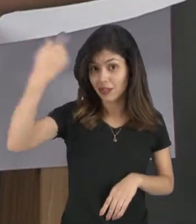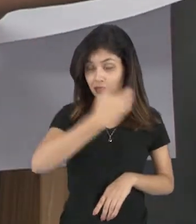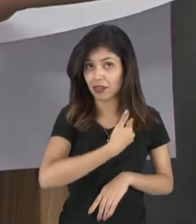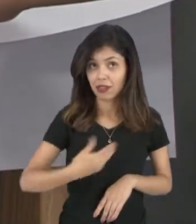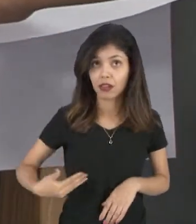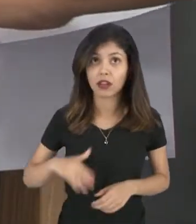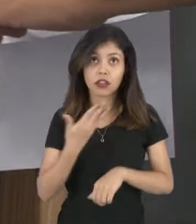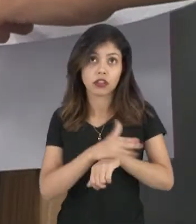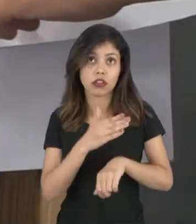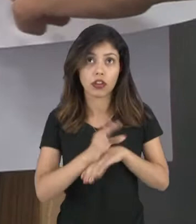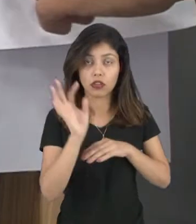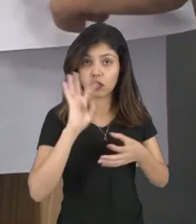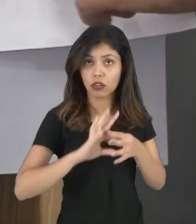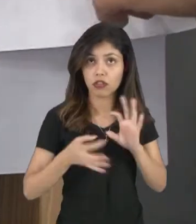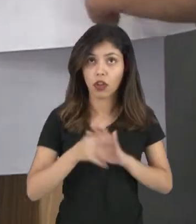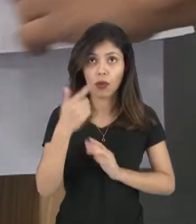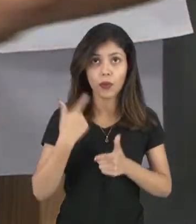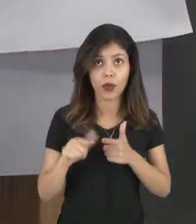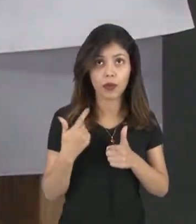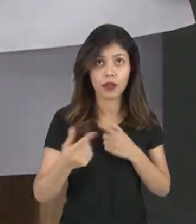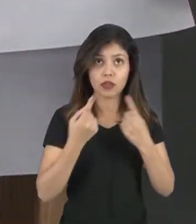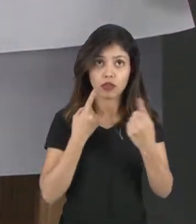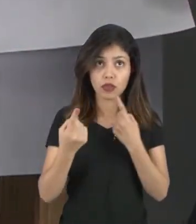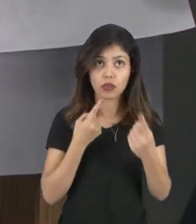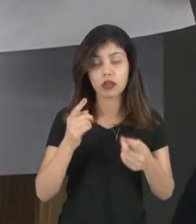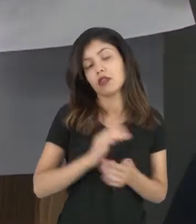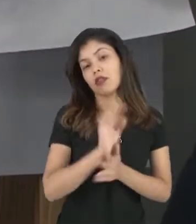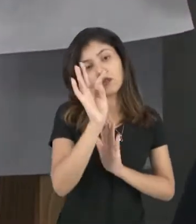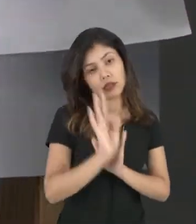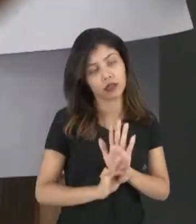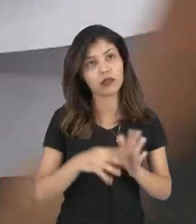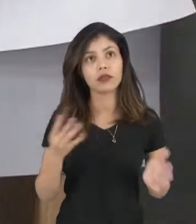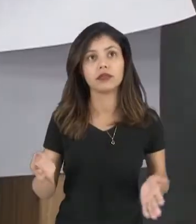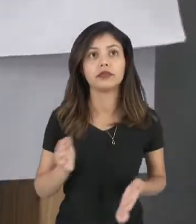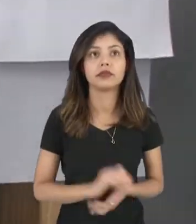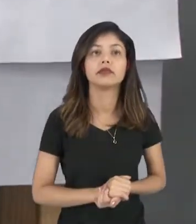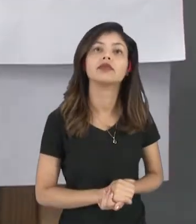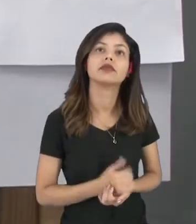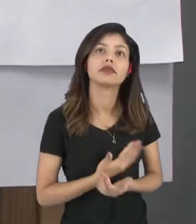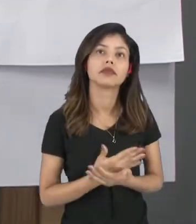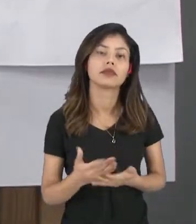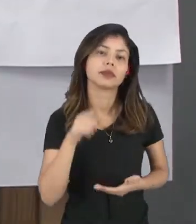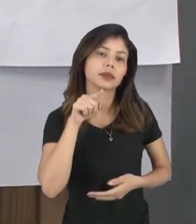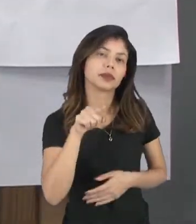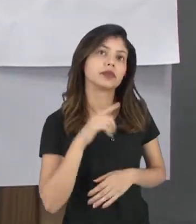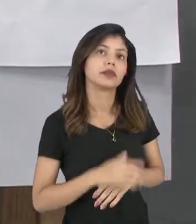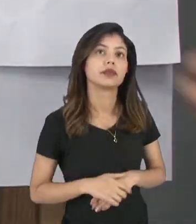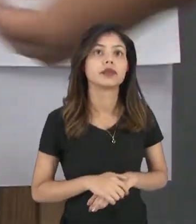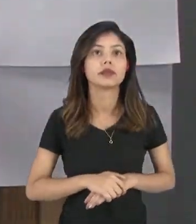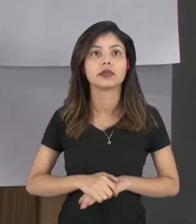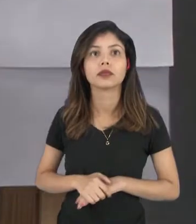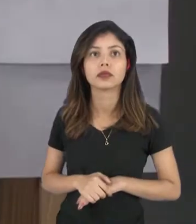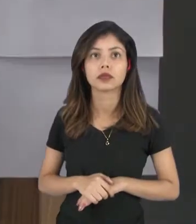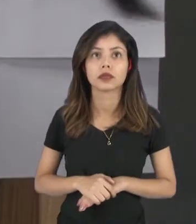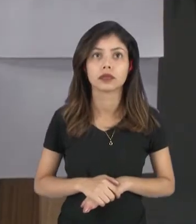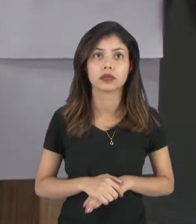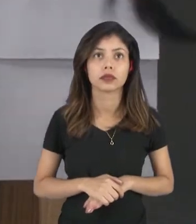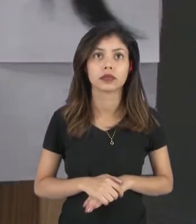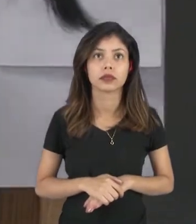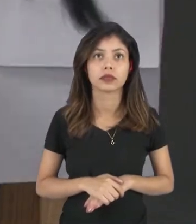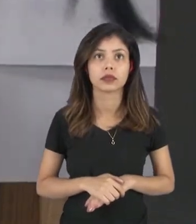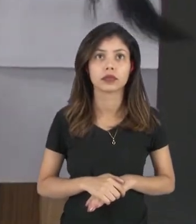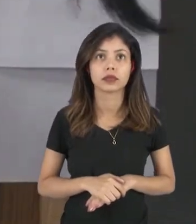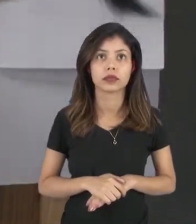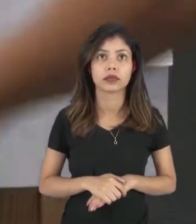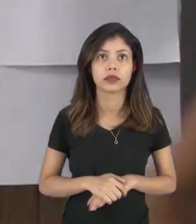serve para contextualizar o problema e a ser discutido no texto. Então, ele inicia dessa forma, ok? Então, eu coloquei um pouquinho torto